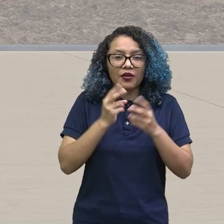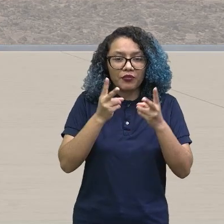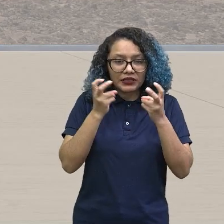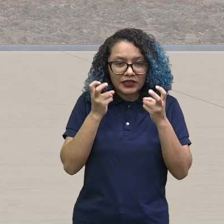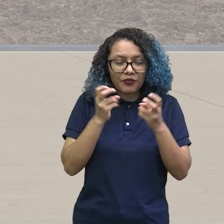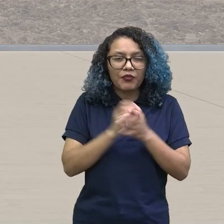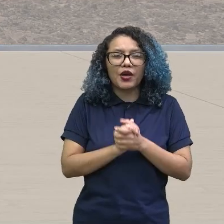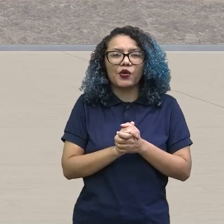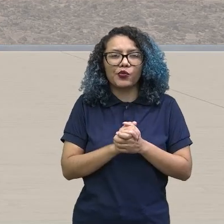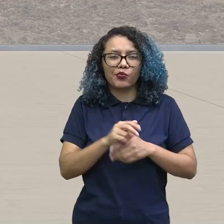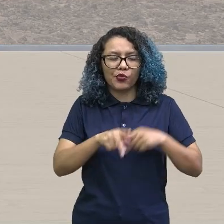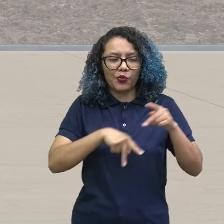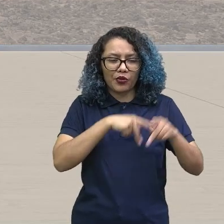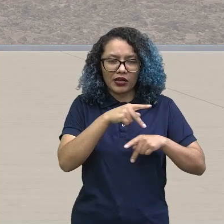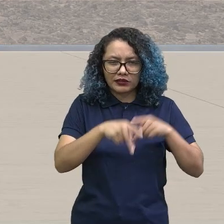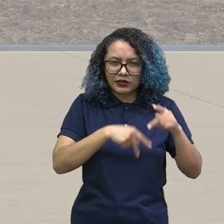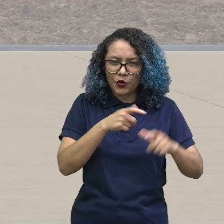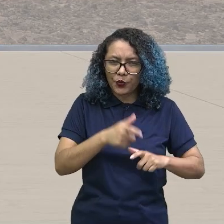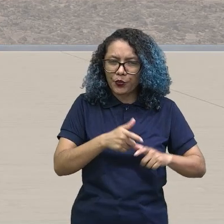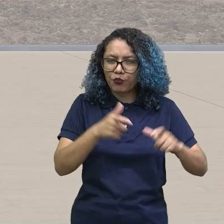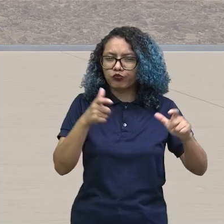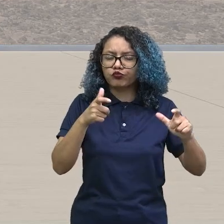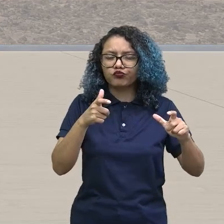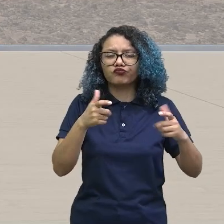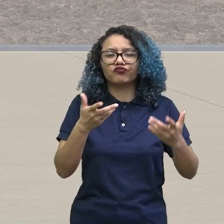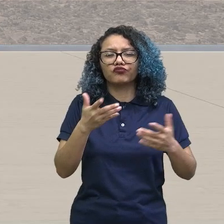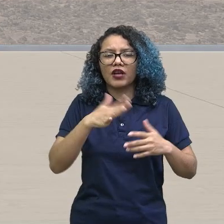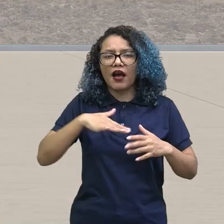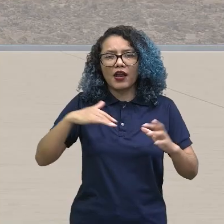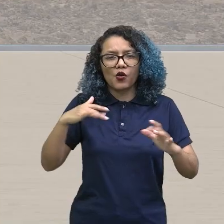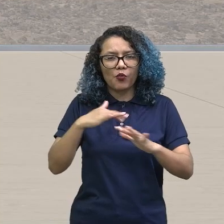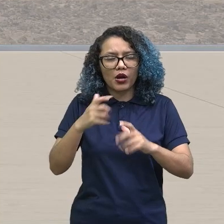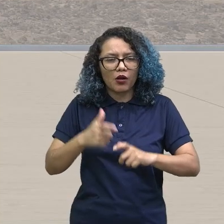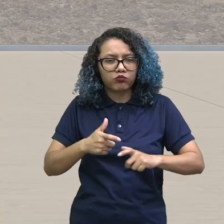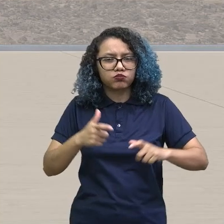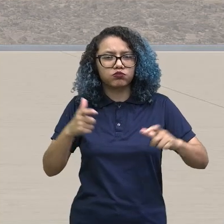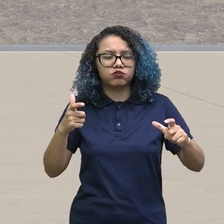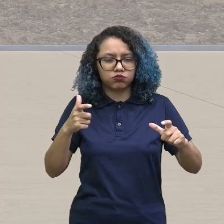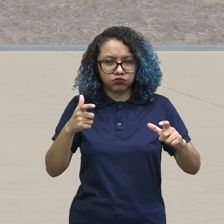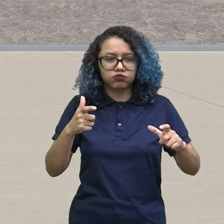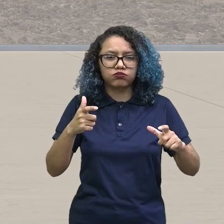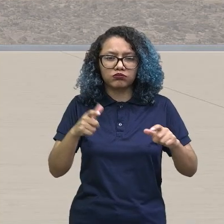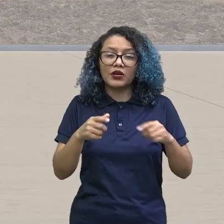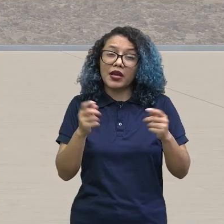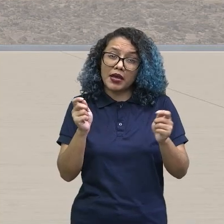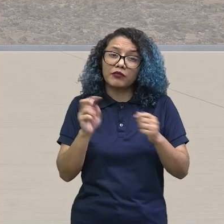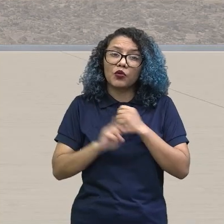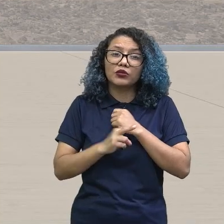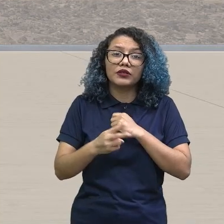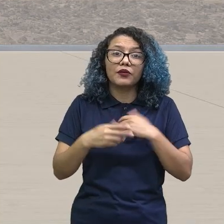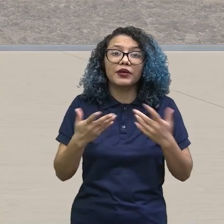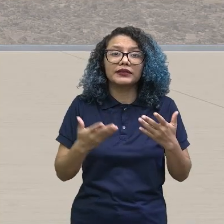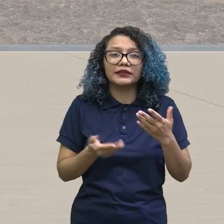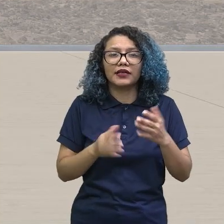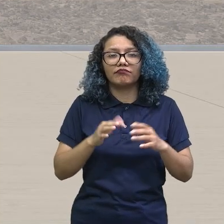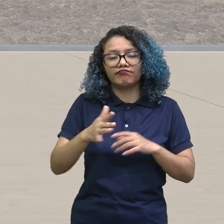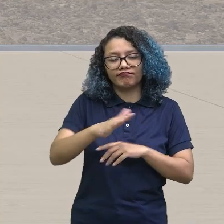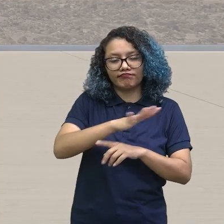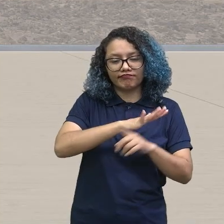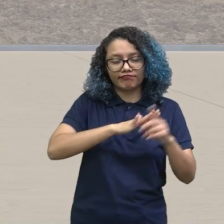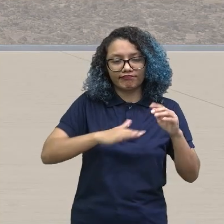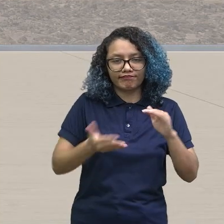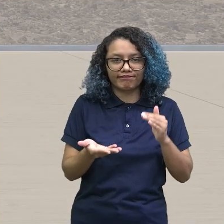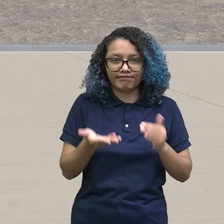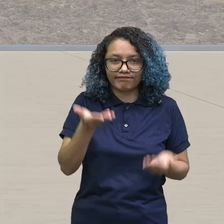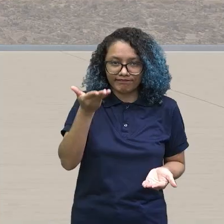ao crescimento populacional, né, aumento ali da área urbana, ocorreu o desequilíbrio ambiental, então foi necessário